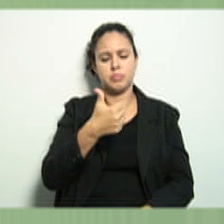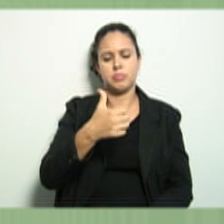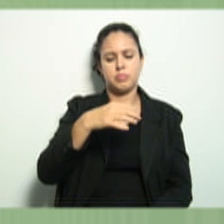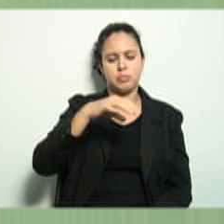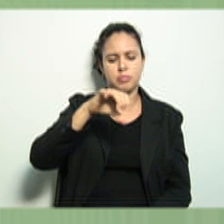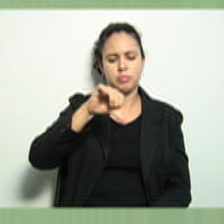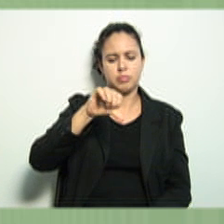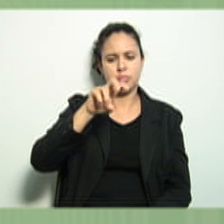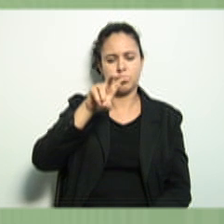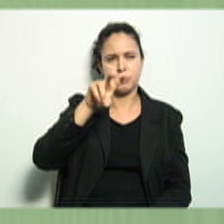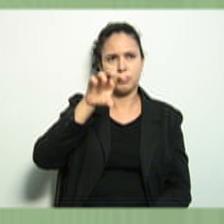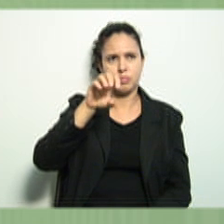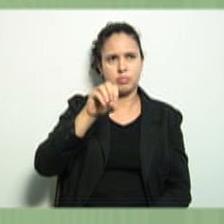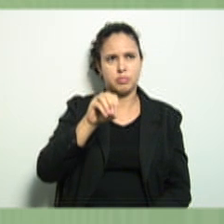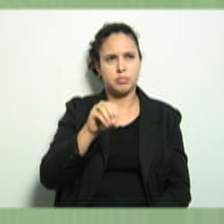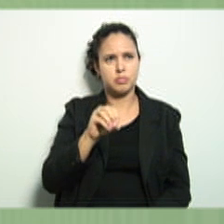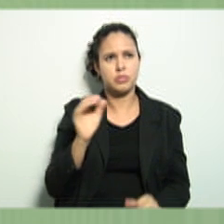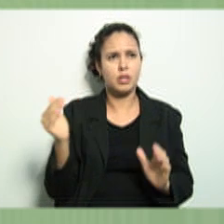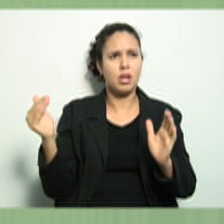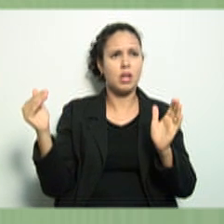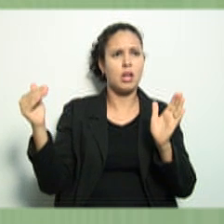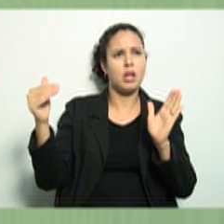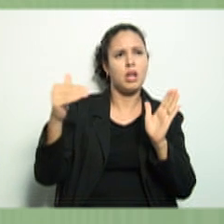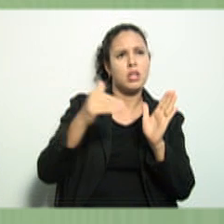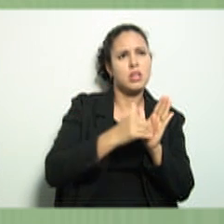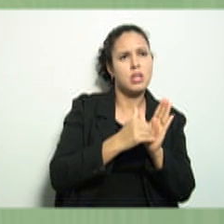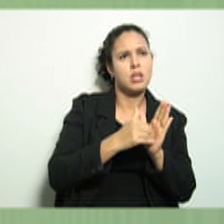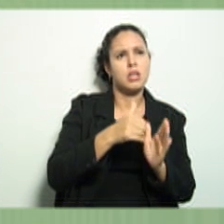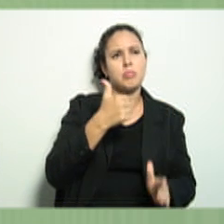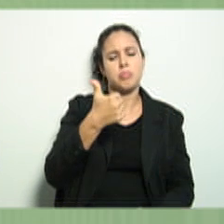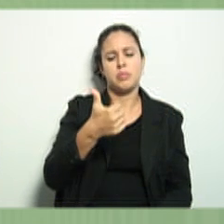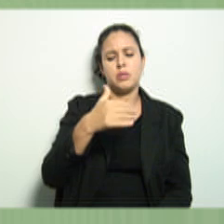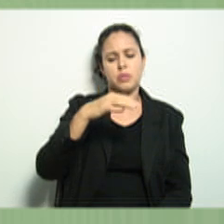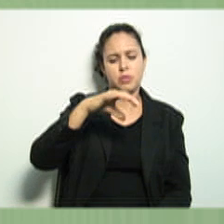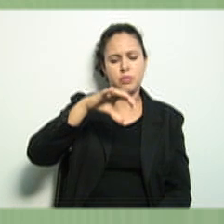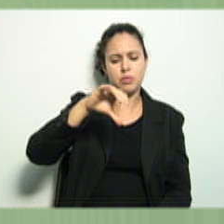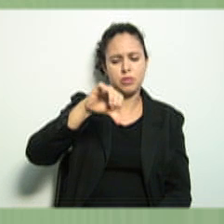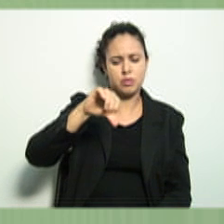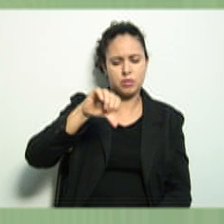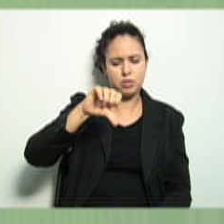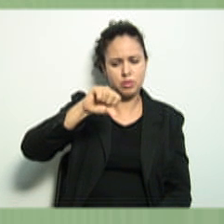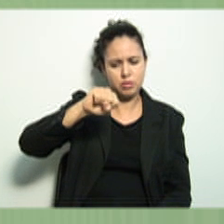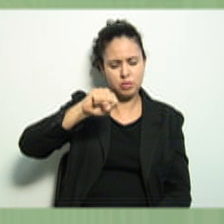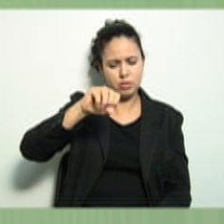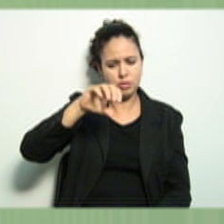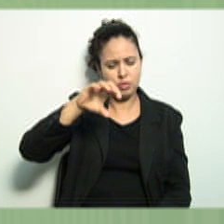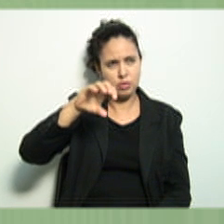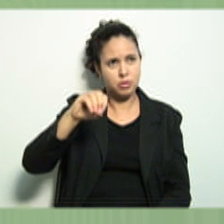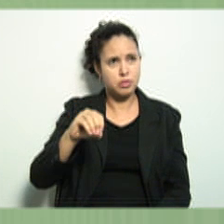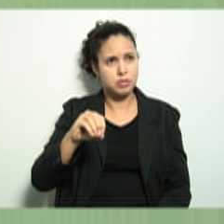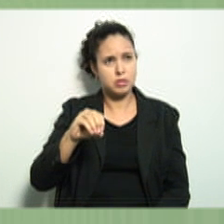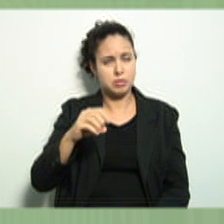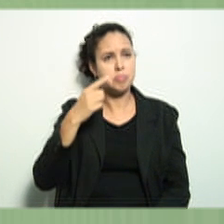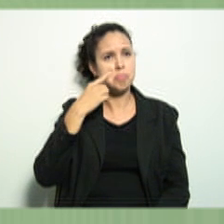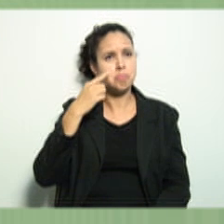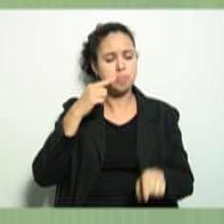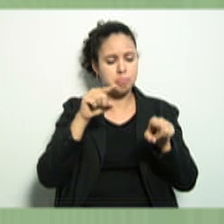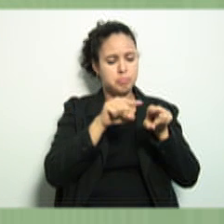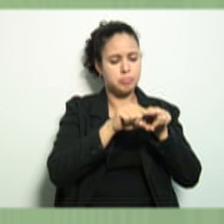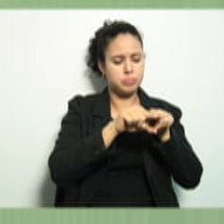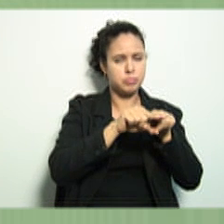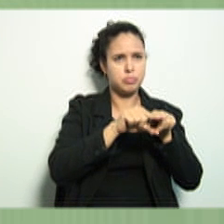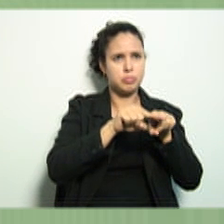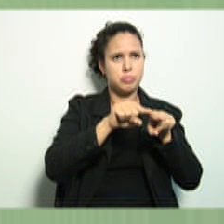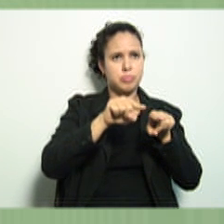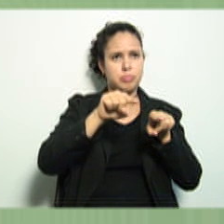1950, 1960, 1970 e 1980, uma demanda de